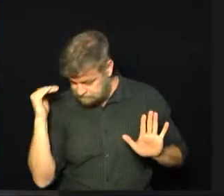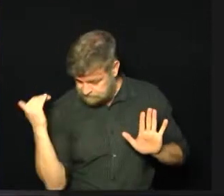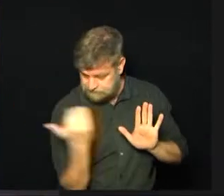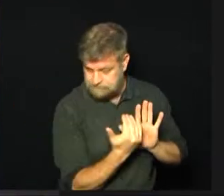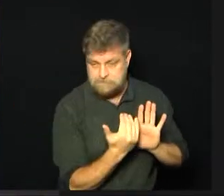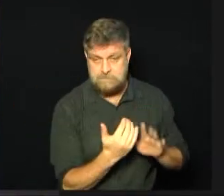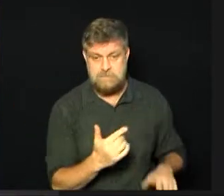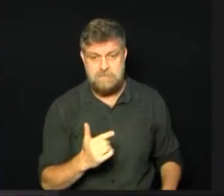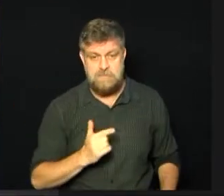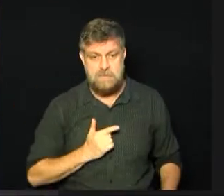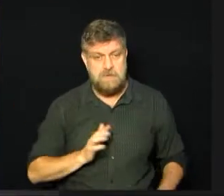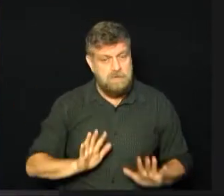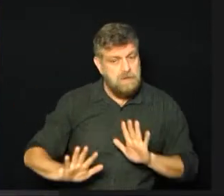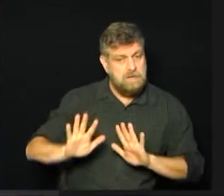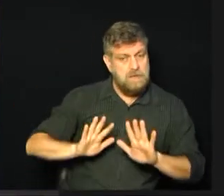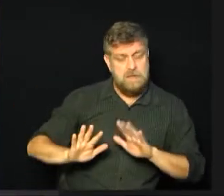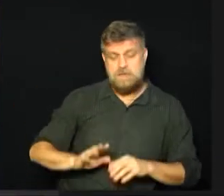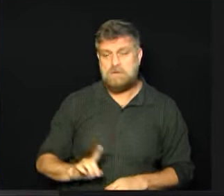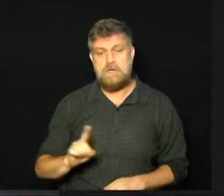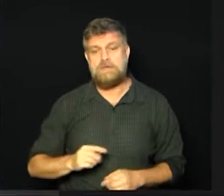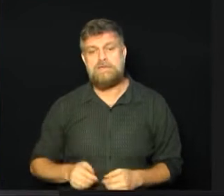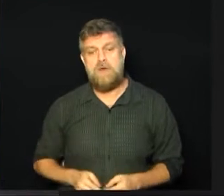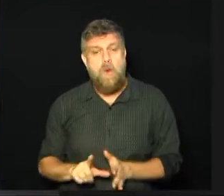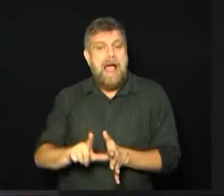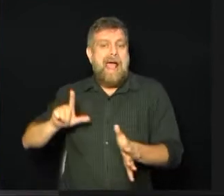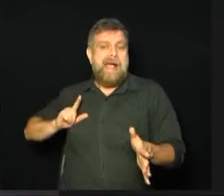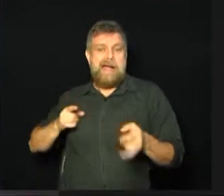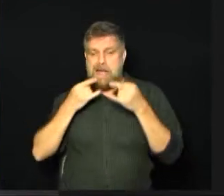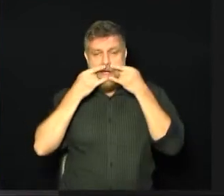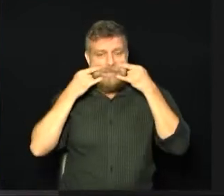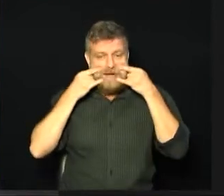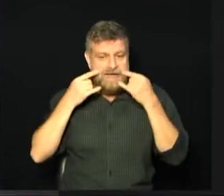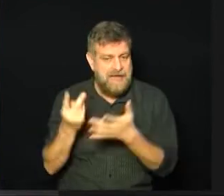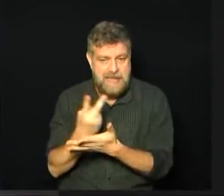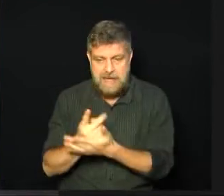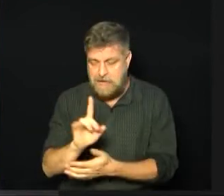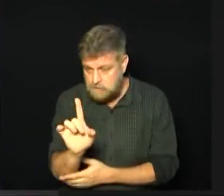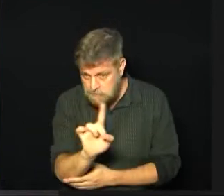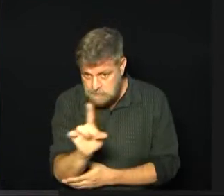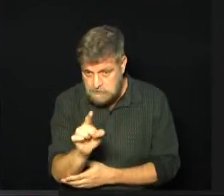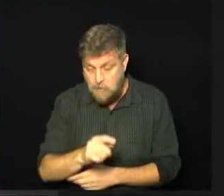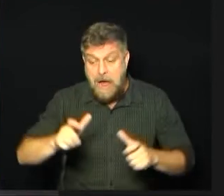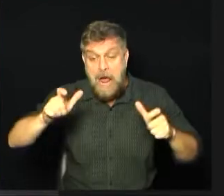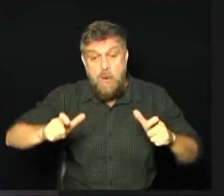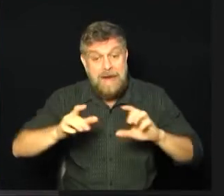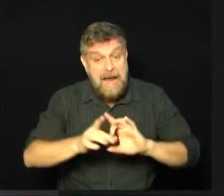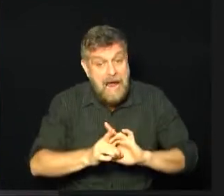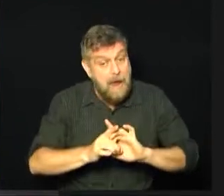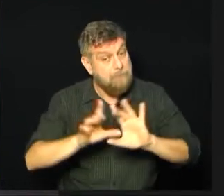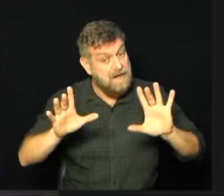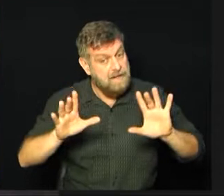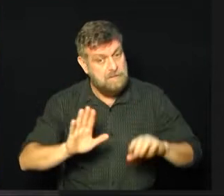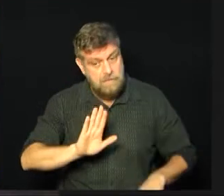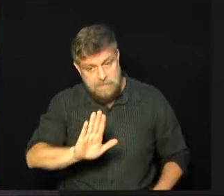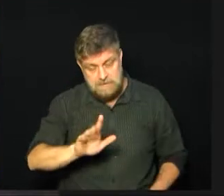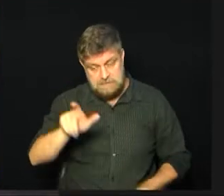não é precoce essa liberação em áreas abertas, mas as